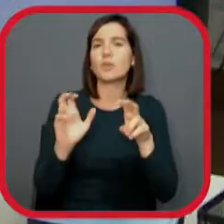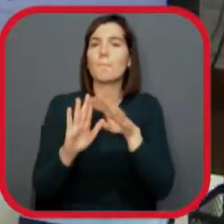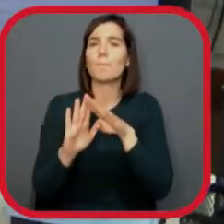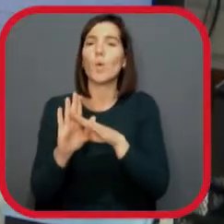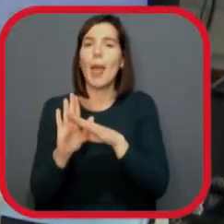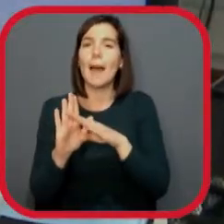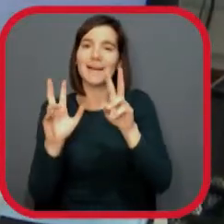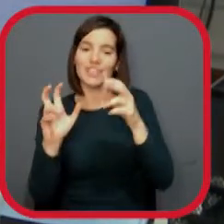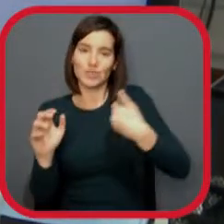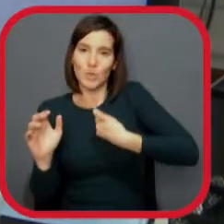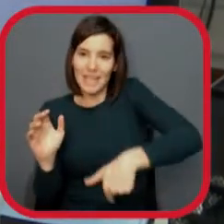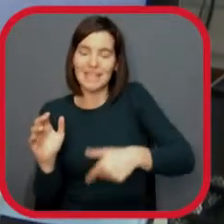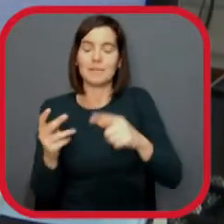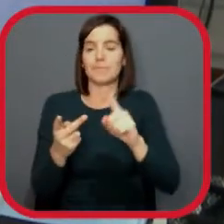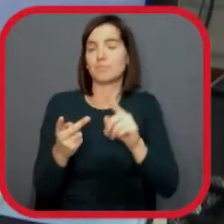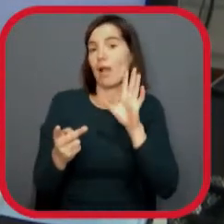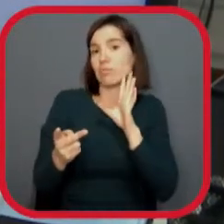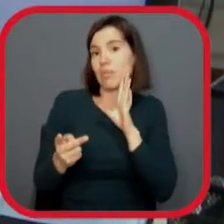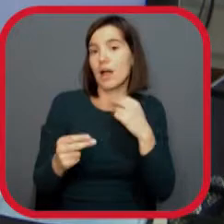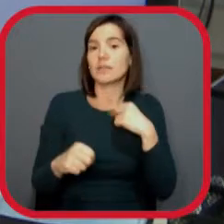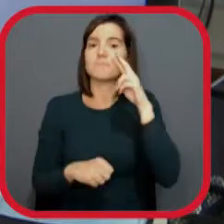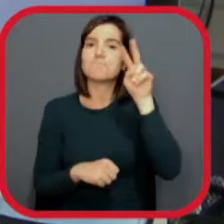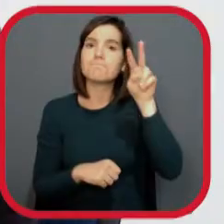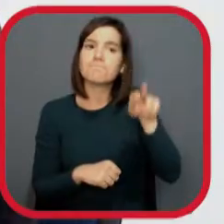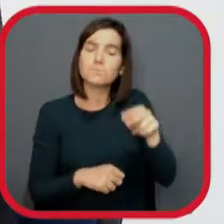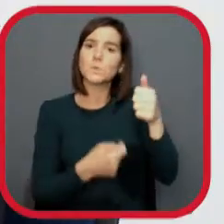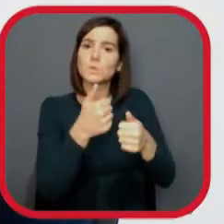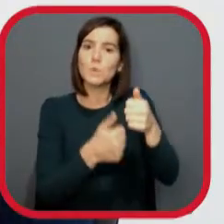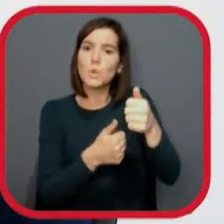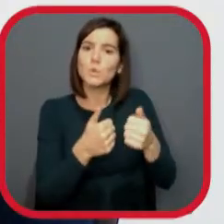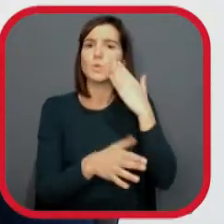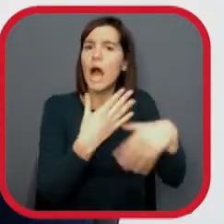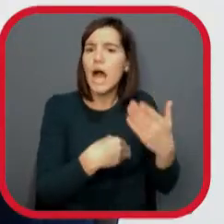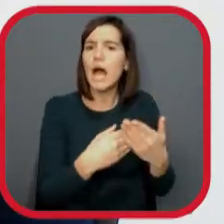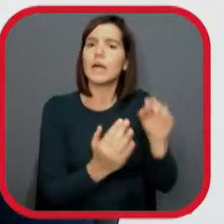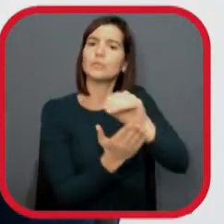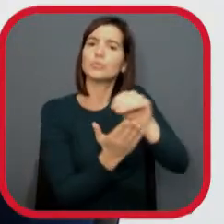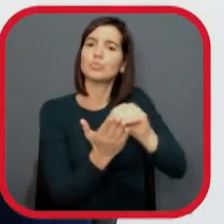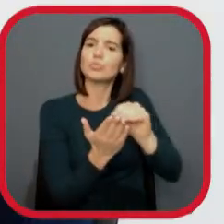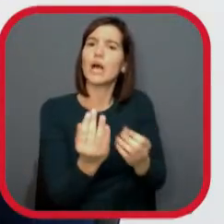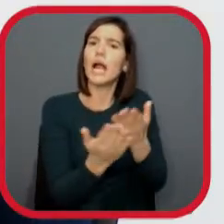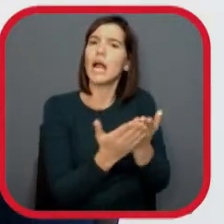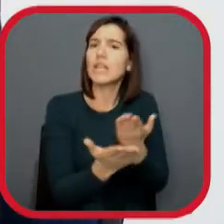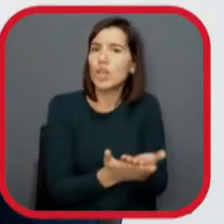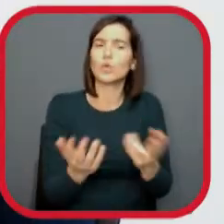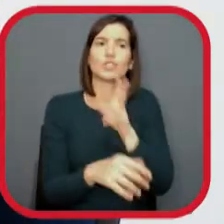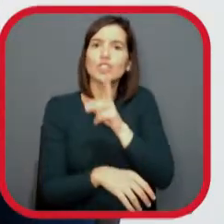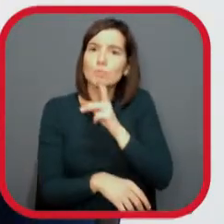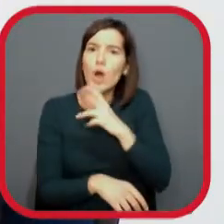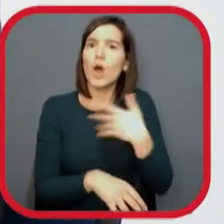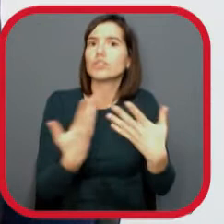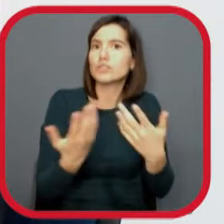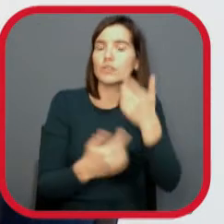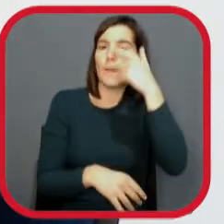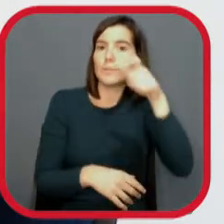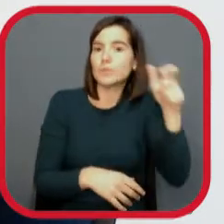Estou Aqui, à tarde eu tento verificar os concursos que estão em desenvolvimento, as candidaturas que são feitas, as